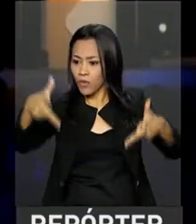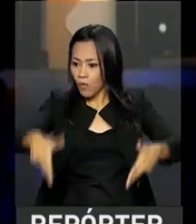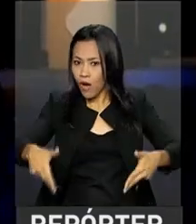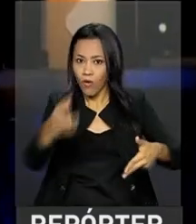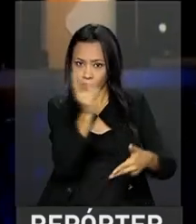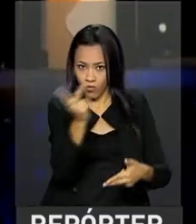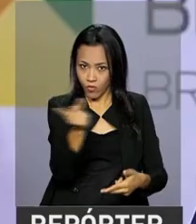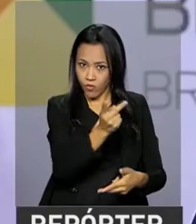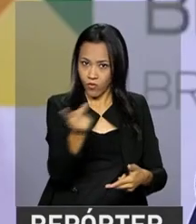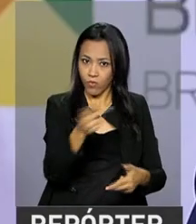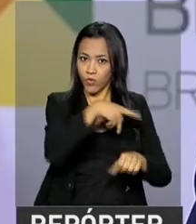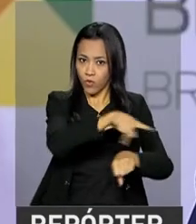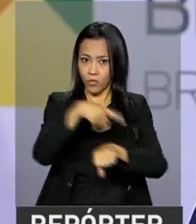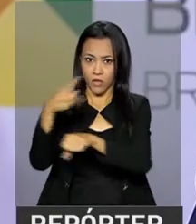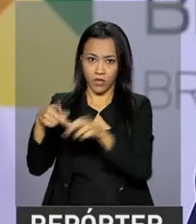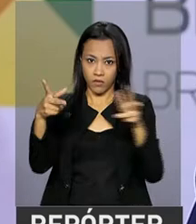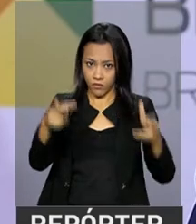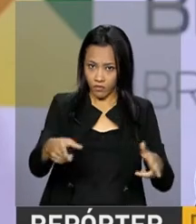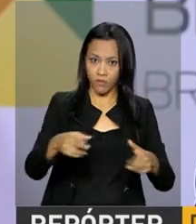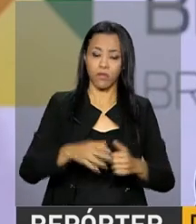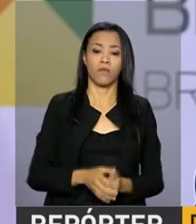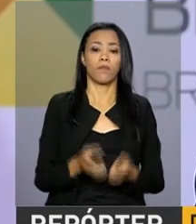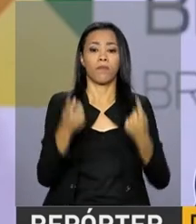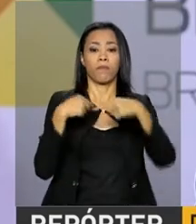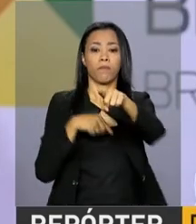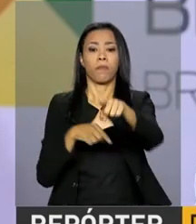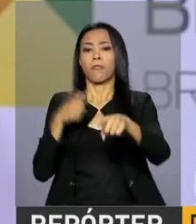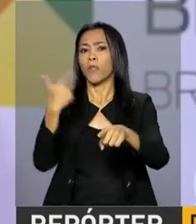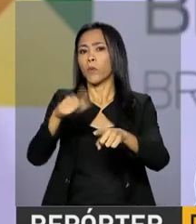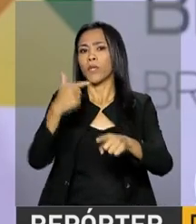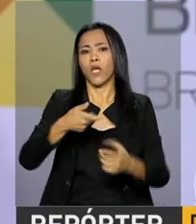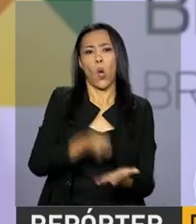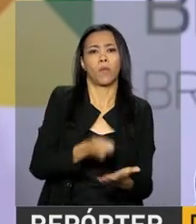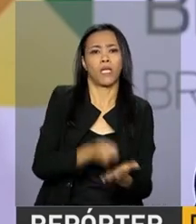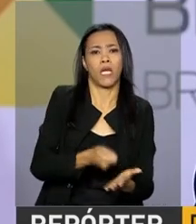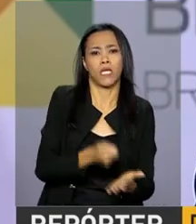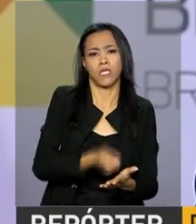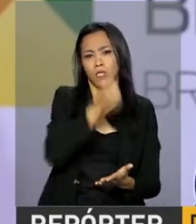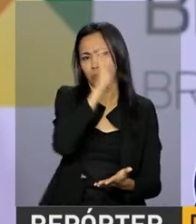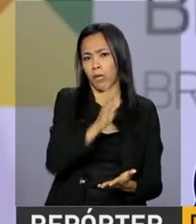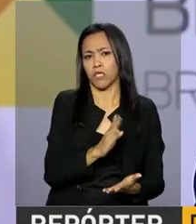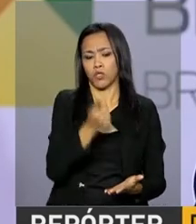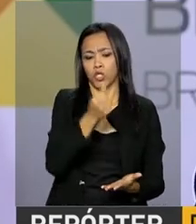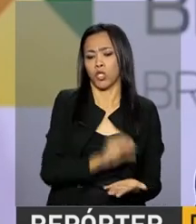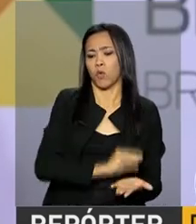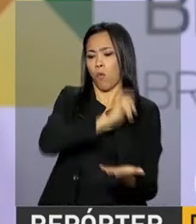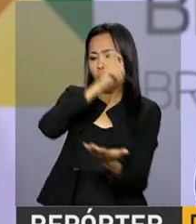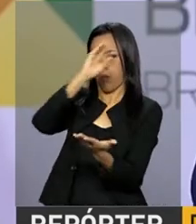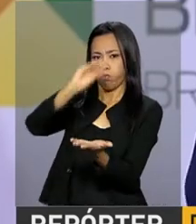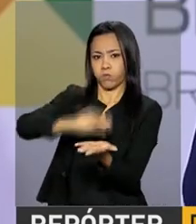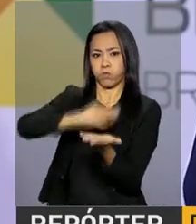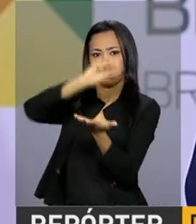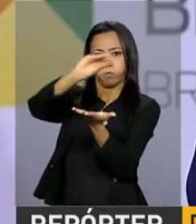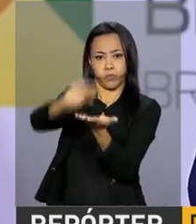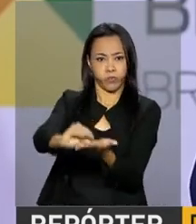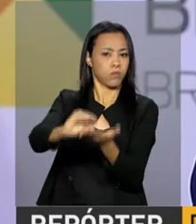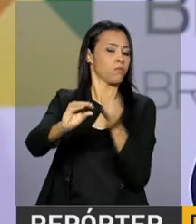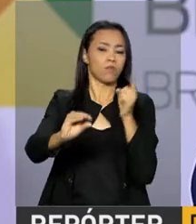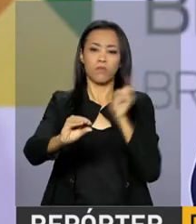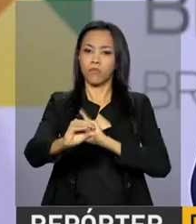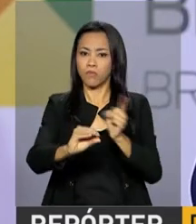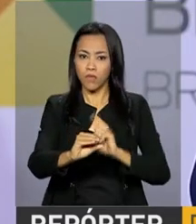os dois países não há nenhuma obrigação nenhuma contrapartida do lado brasileiro nós não temos nem de